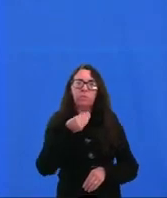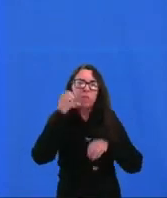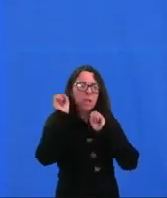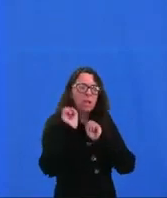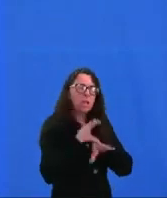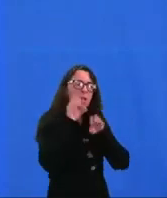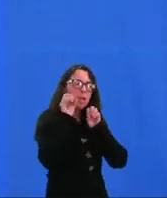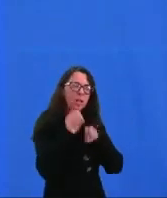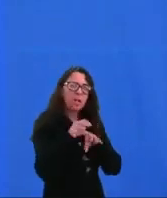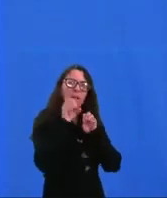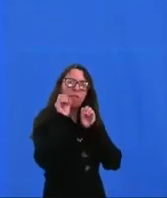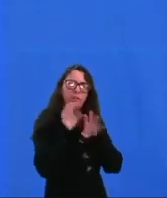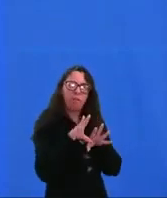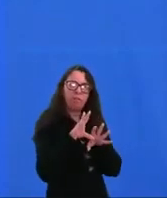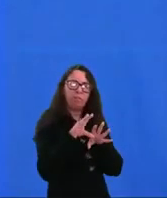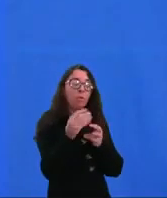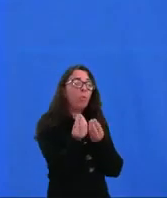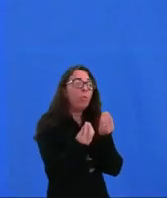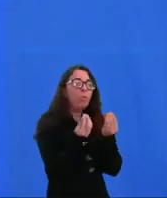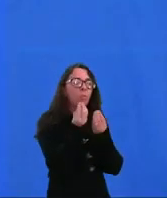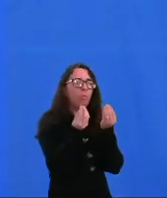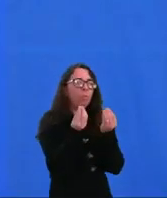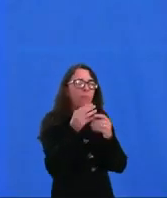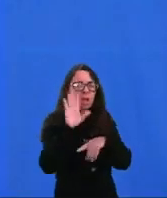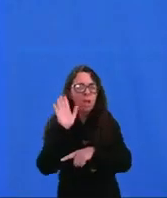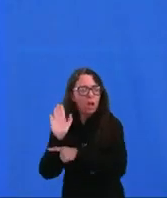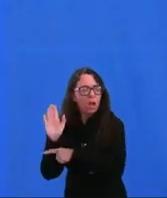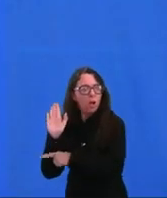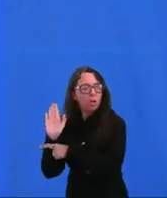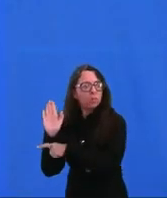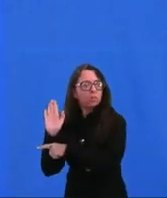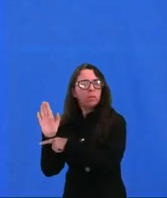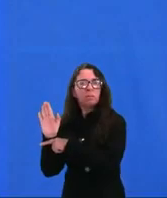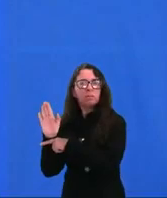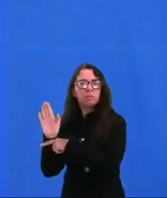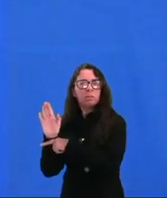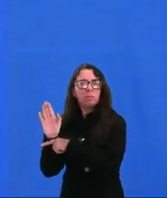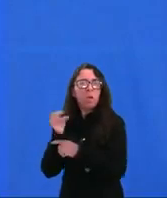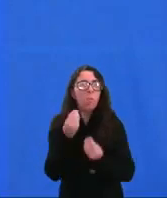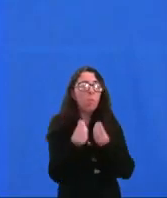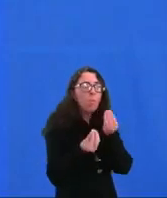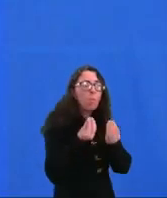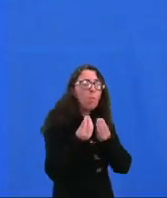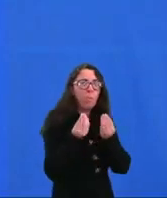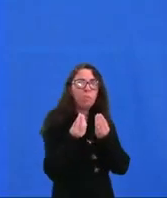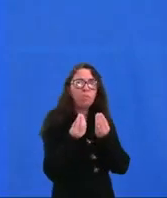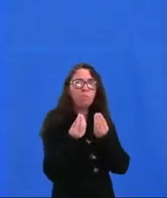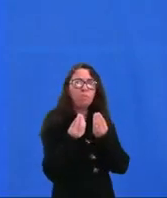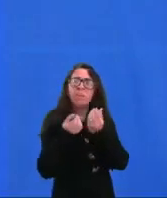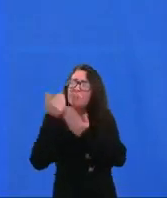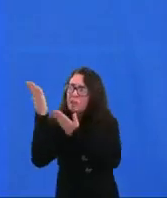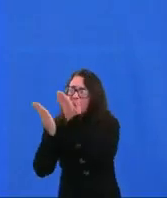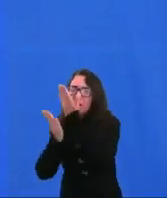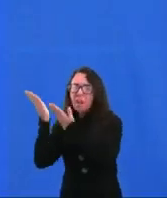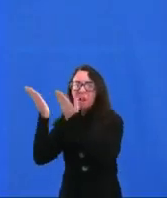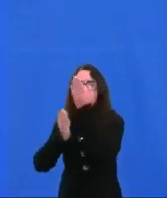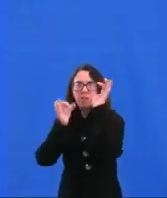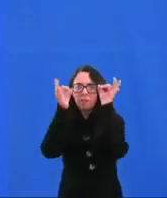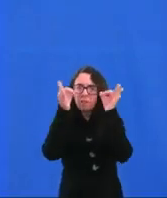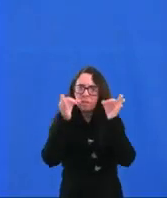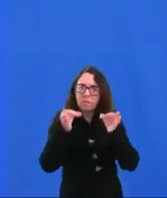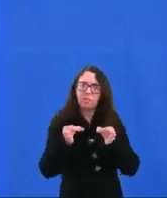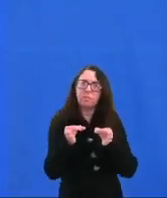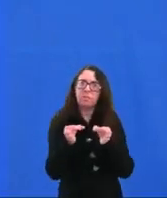Crescia a palavra de Deus em Jerusalém. Se multiplicava o número dos discípulos. Também